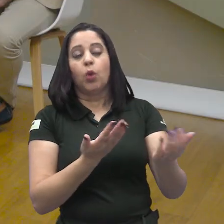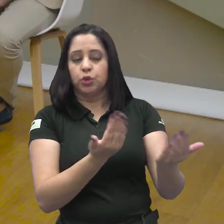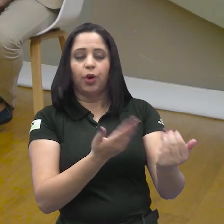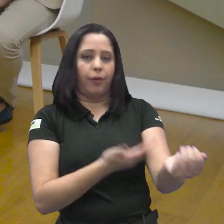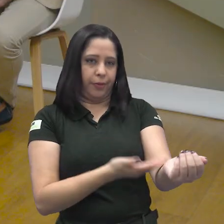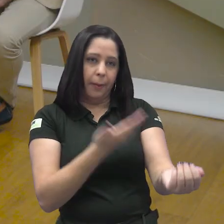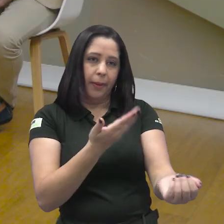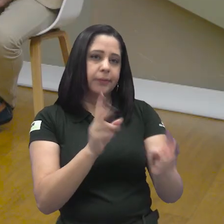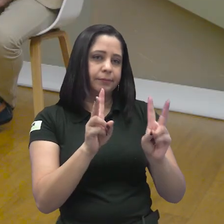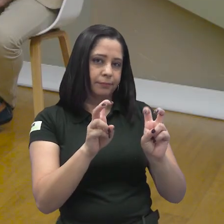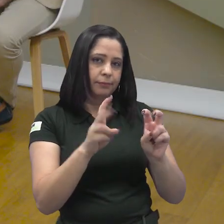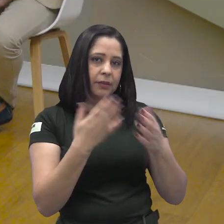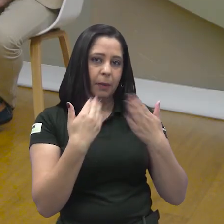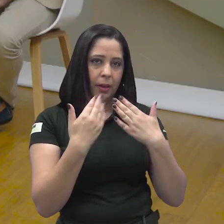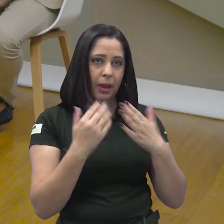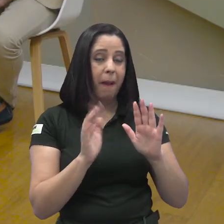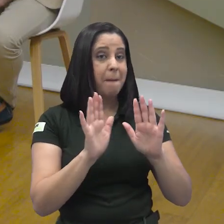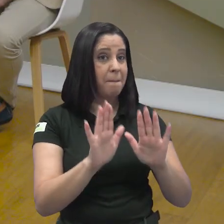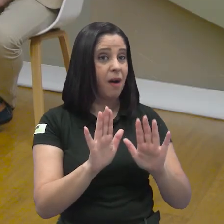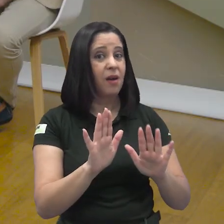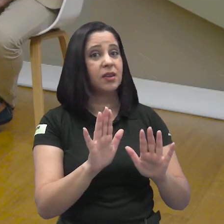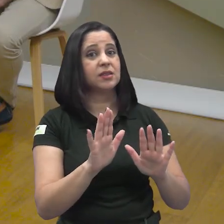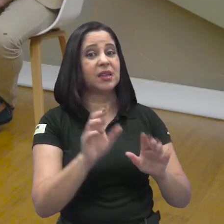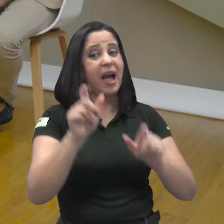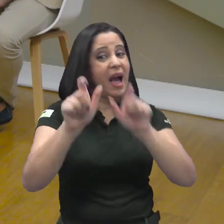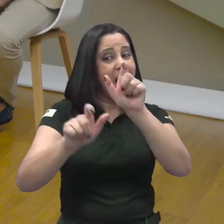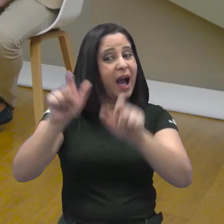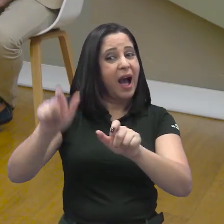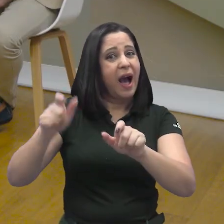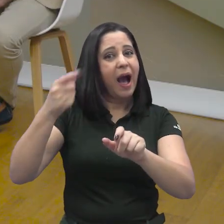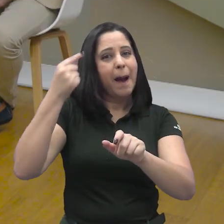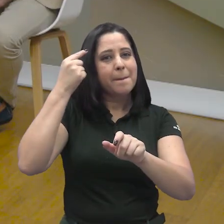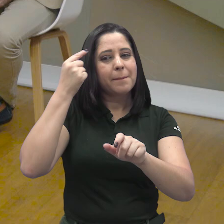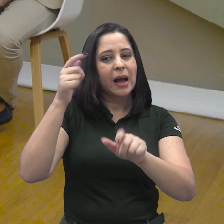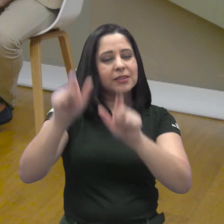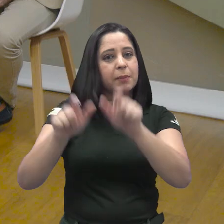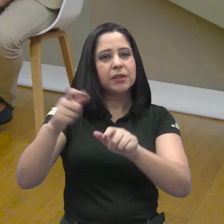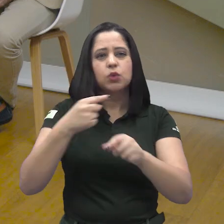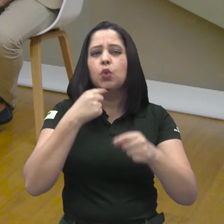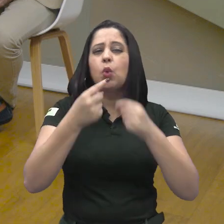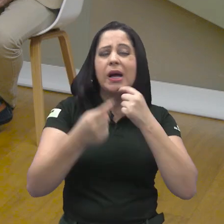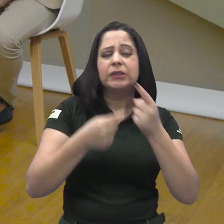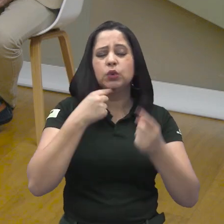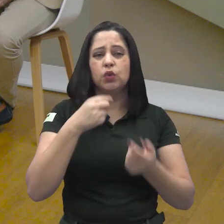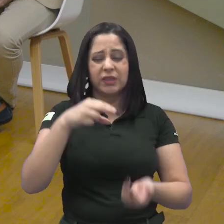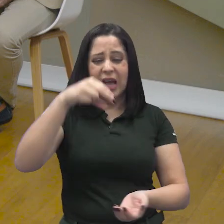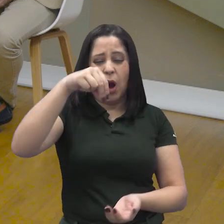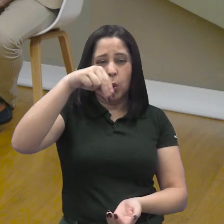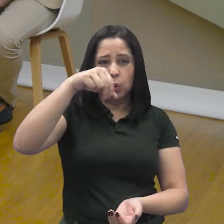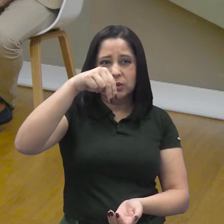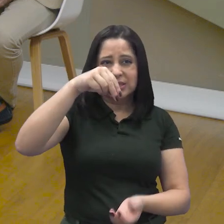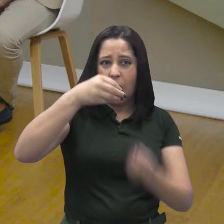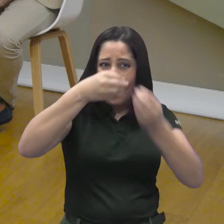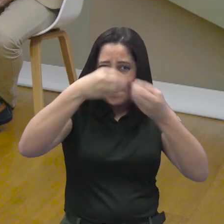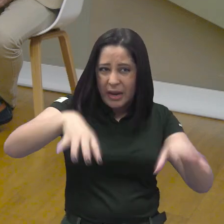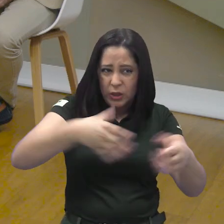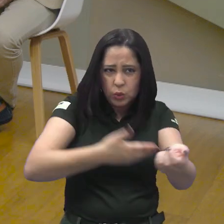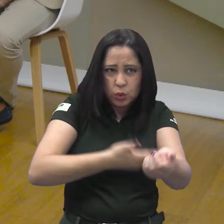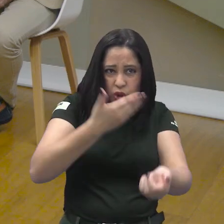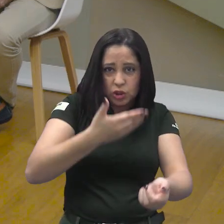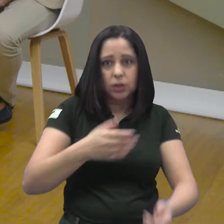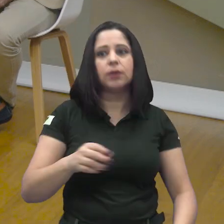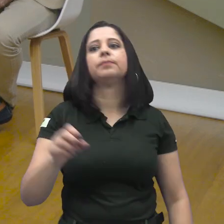intervalo sobre o sal. Foi uma pergunta que eu fiz e que gera dúvida para muitas pessoas. O sal realmente ele é o grande vilão da pressão alta?